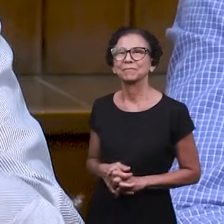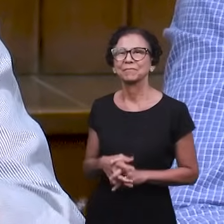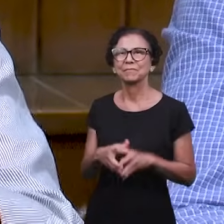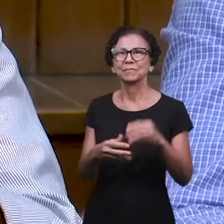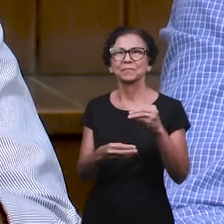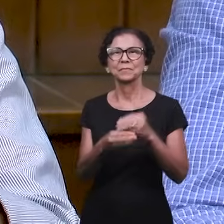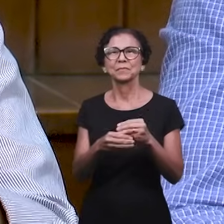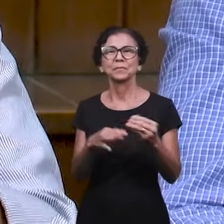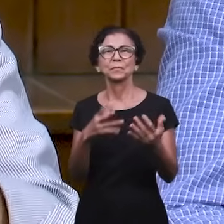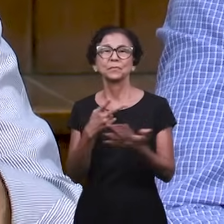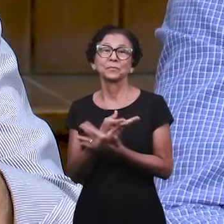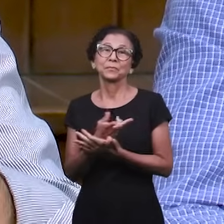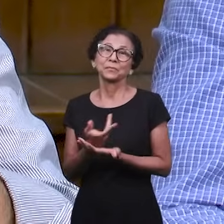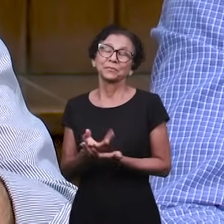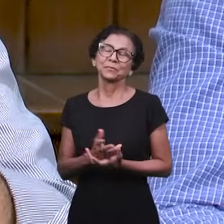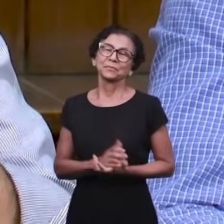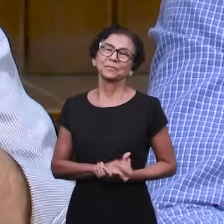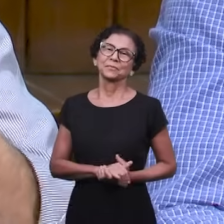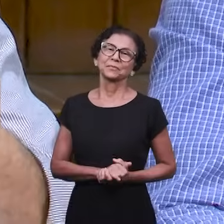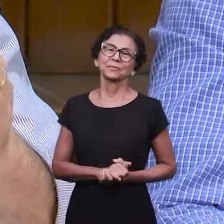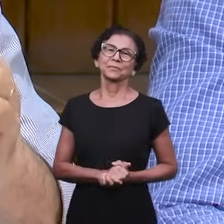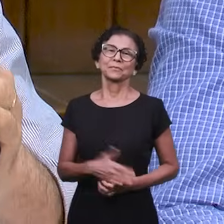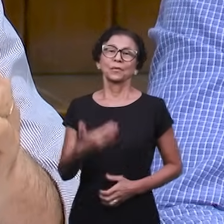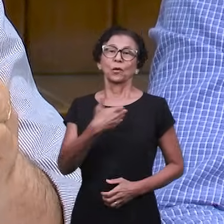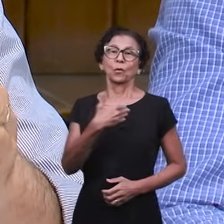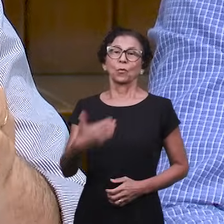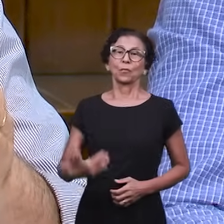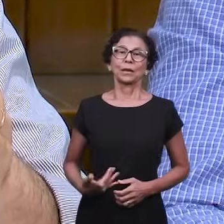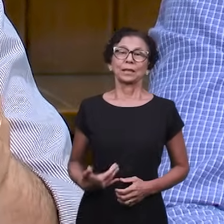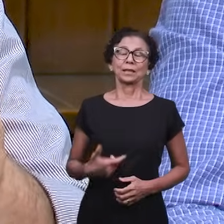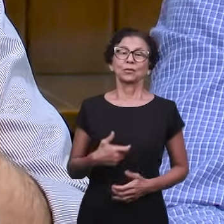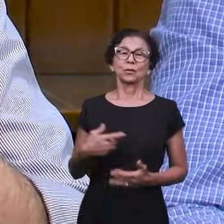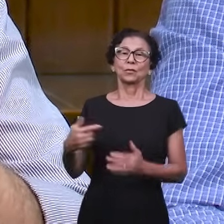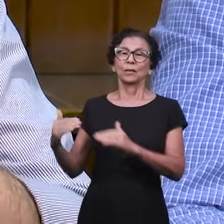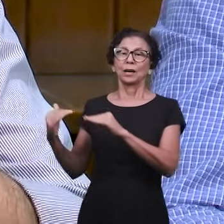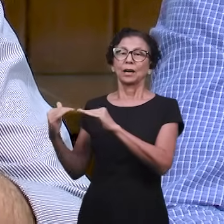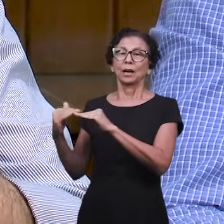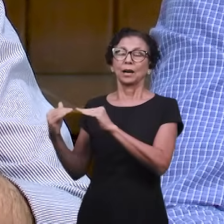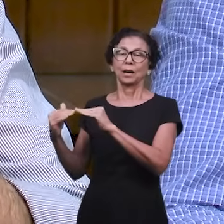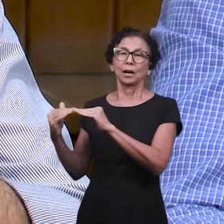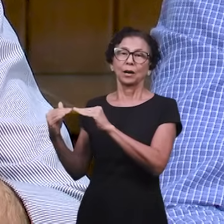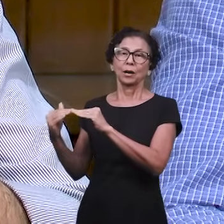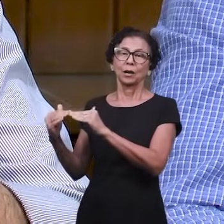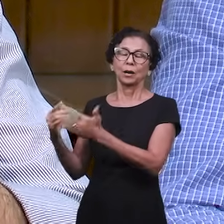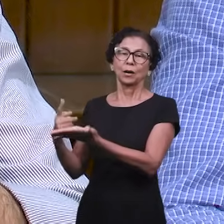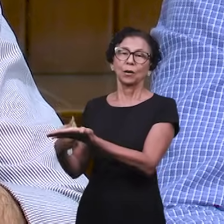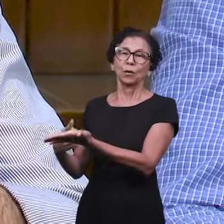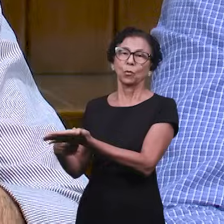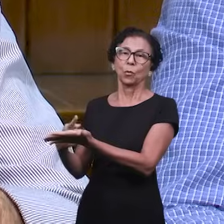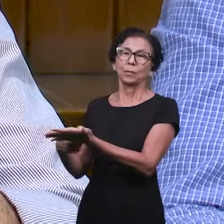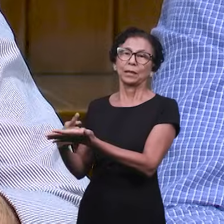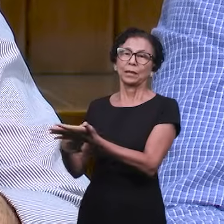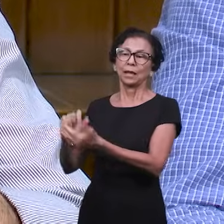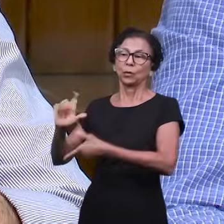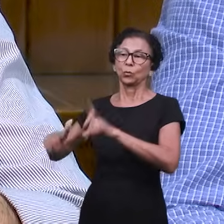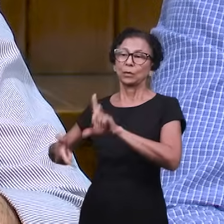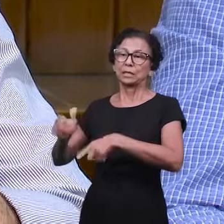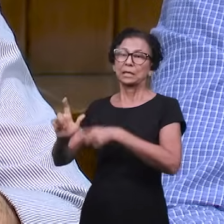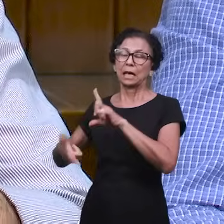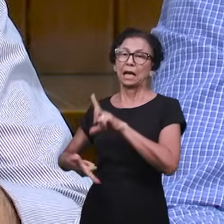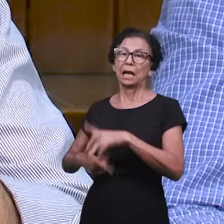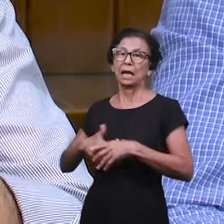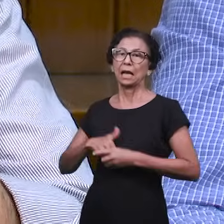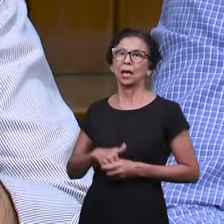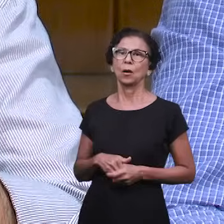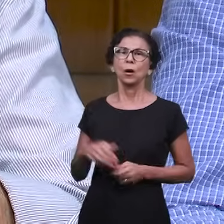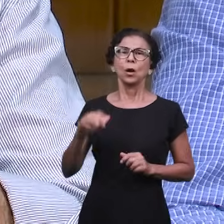vai acontecer? Esse governador vai fazer um acordo com Israel, ele vai fazer grandes obras como ninguém nunca fez, vai agradar o